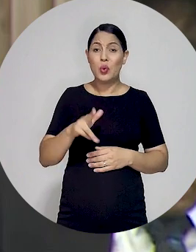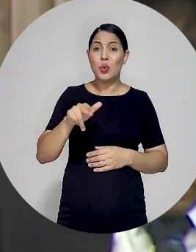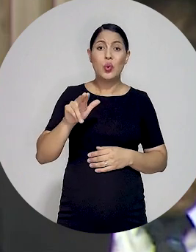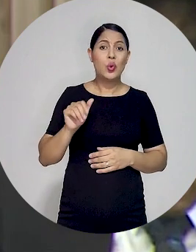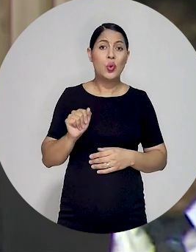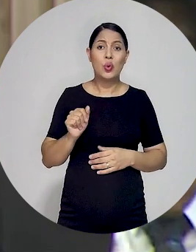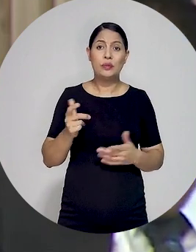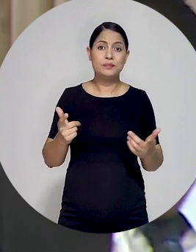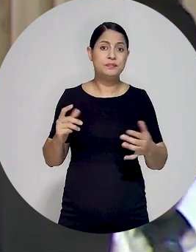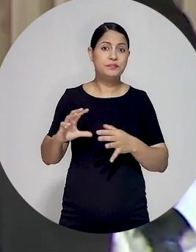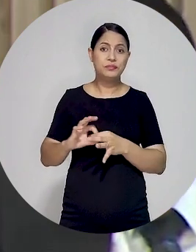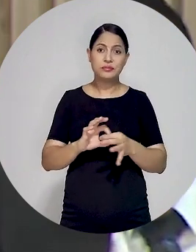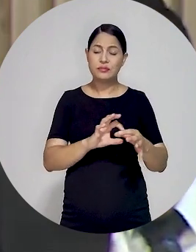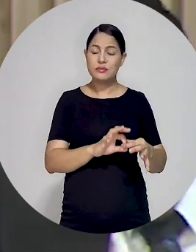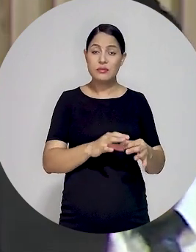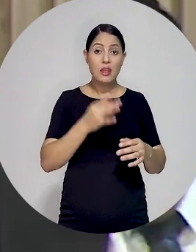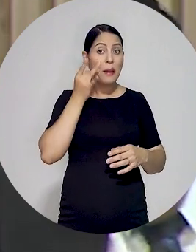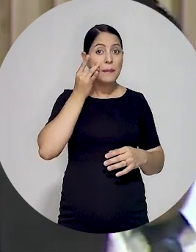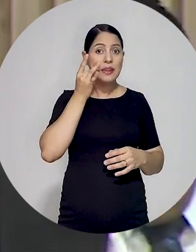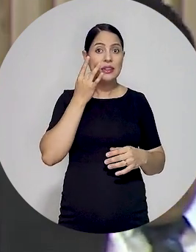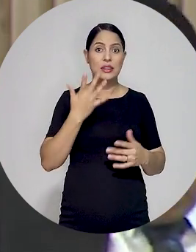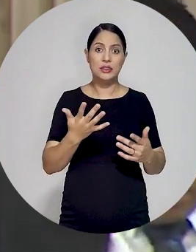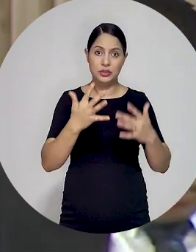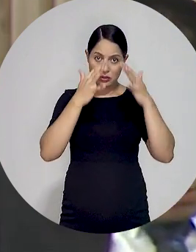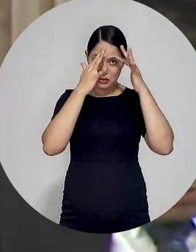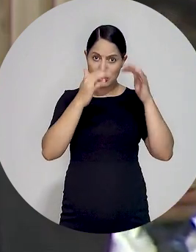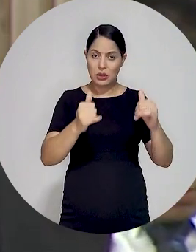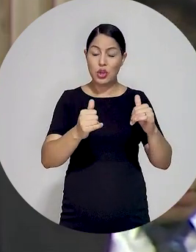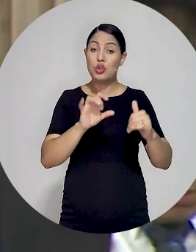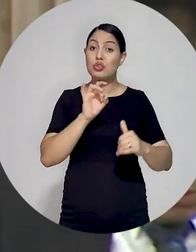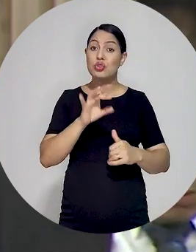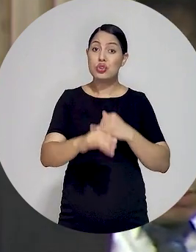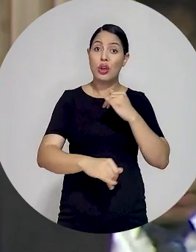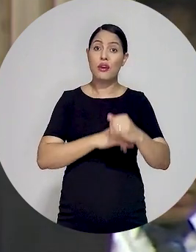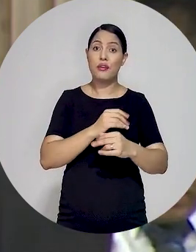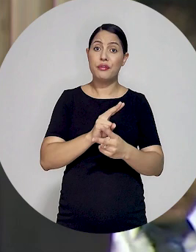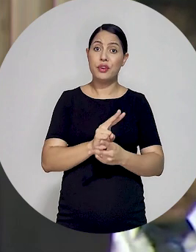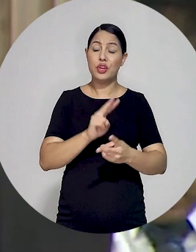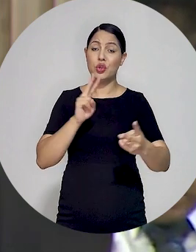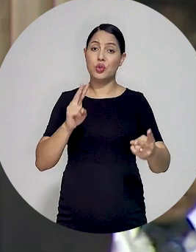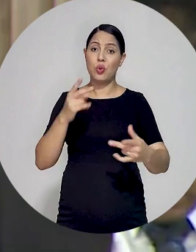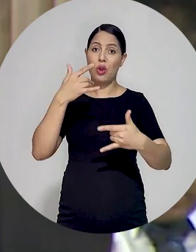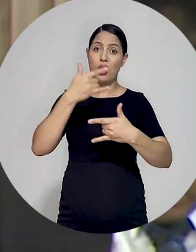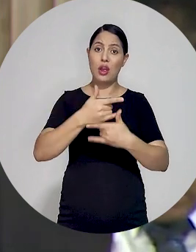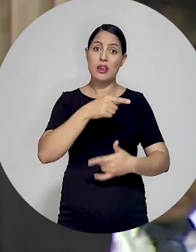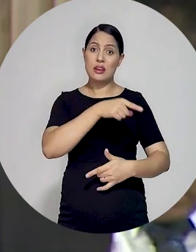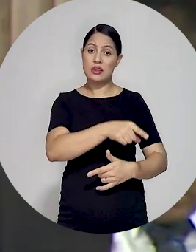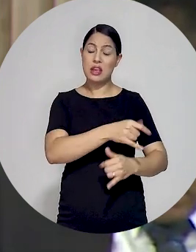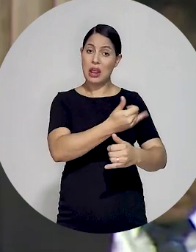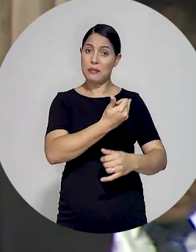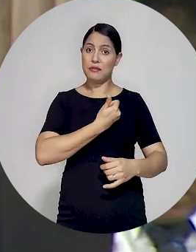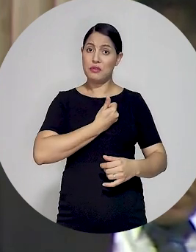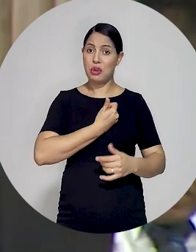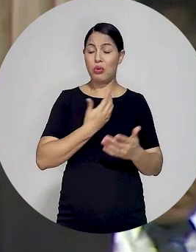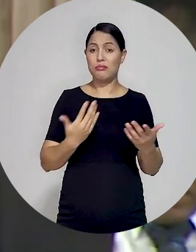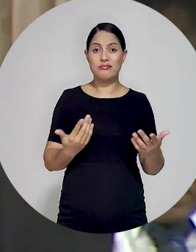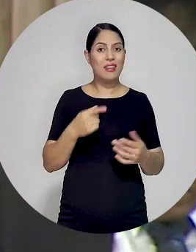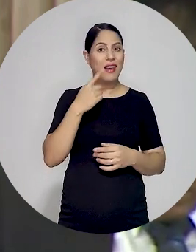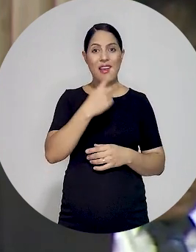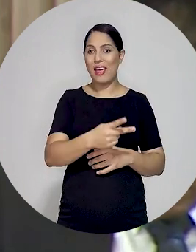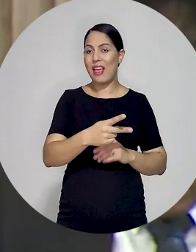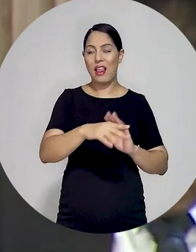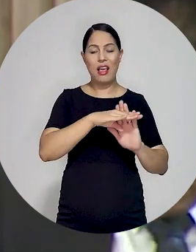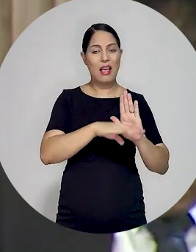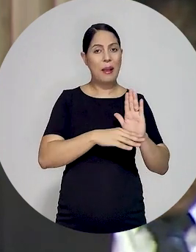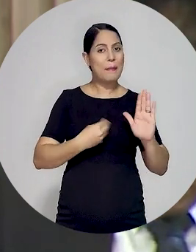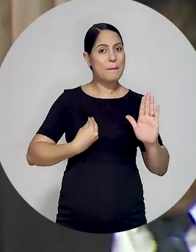de mandato, nunca consegui estar na presença da presidente do tribunal. Só pude falar por ela telepresencialmente, porque foi a única